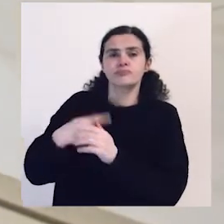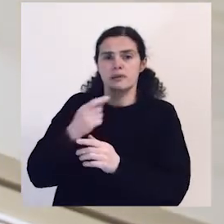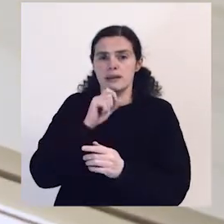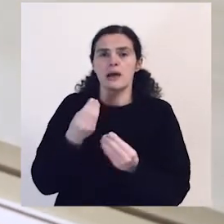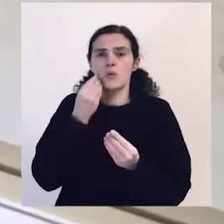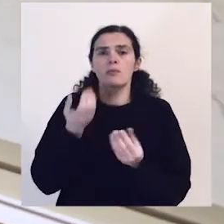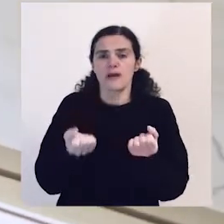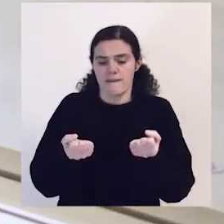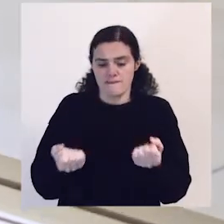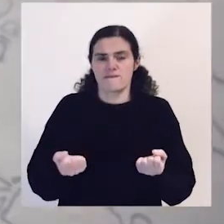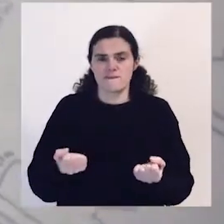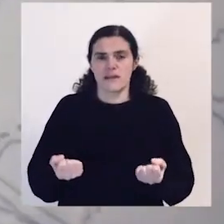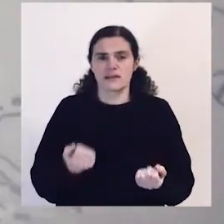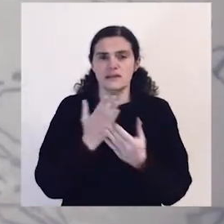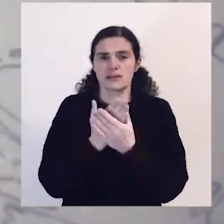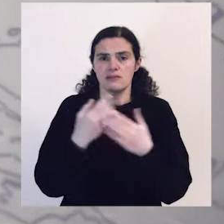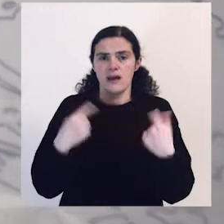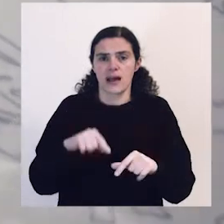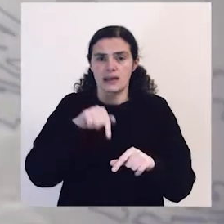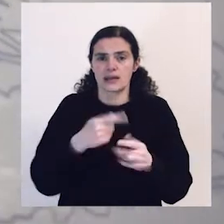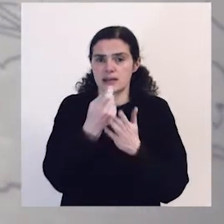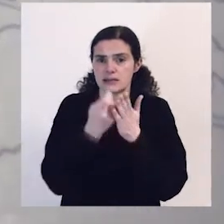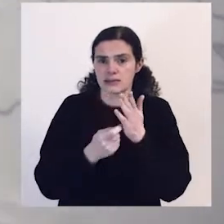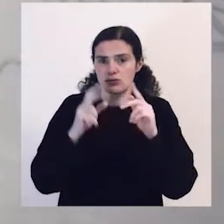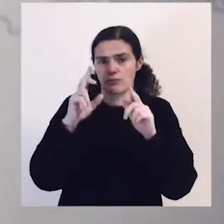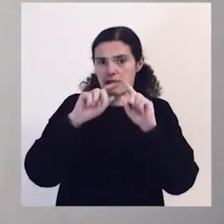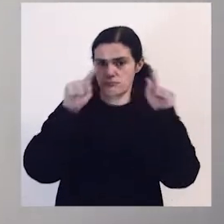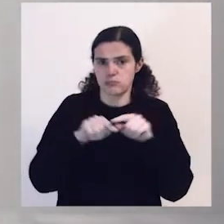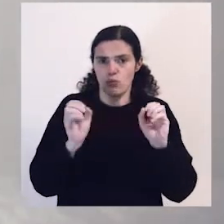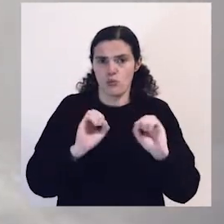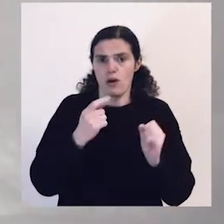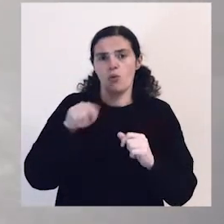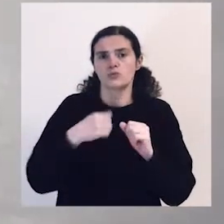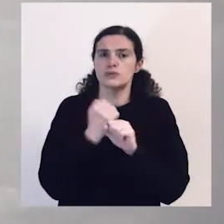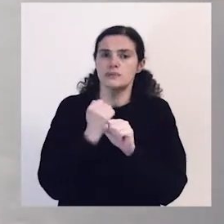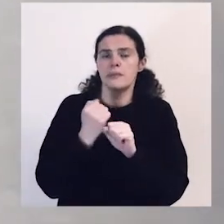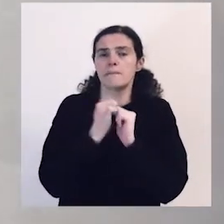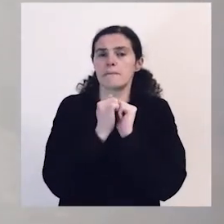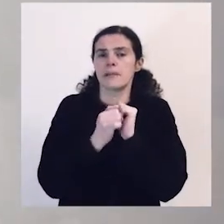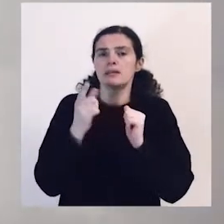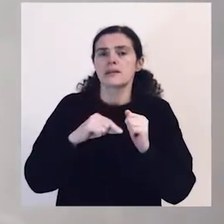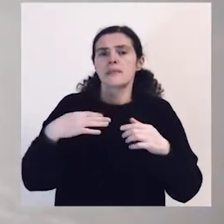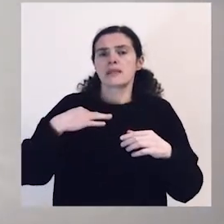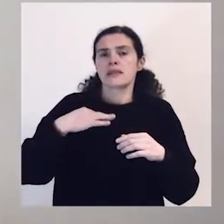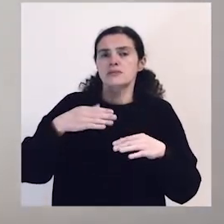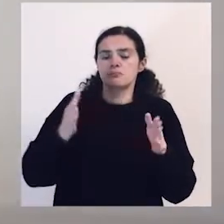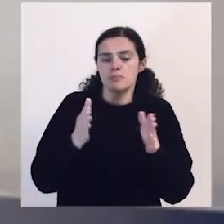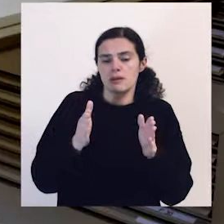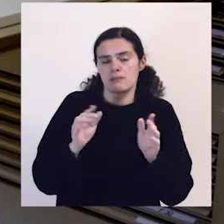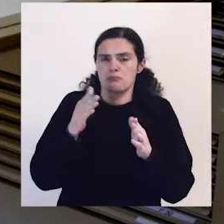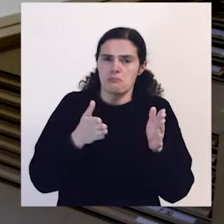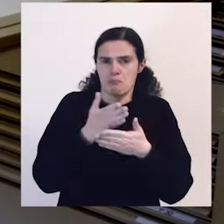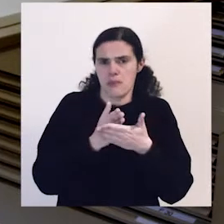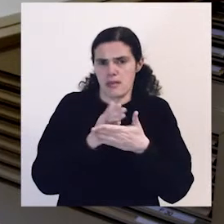são as gavetas de arquivadores. Aqui nós guardamos desenhos não emoldurados e outras obras em papel e também textos de pequena e média